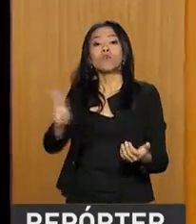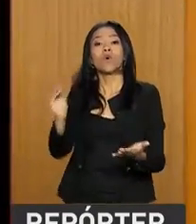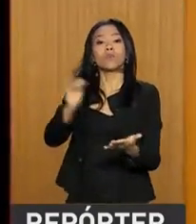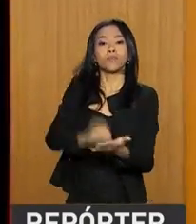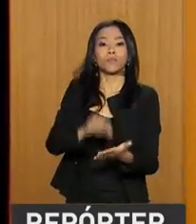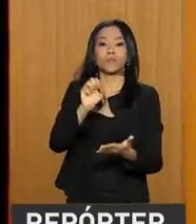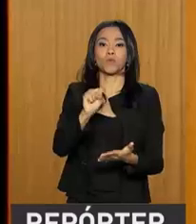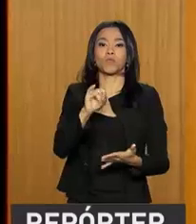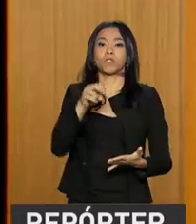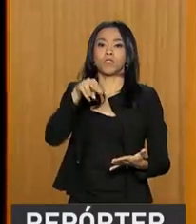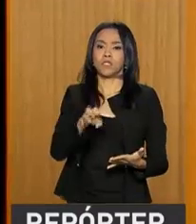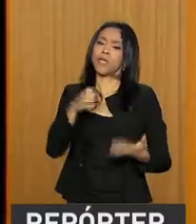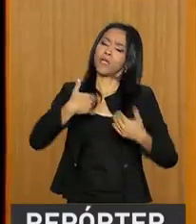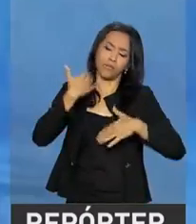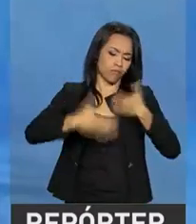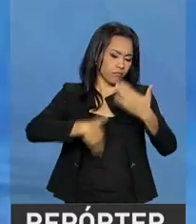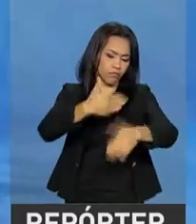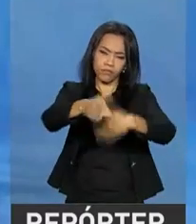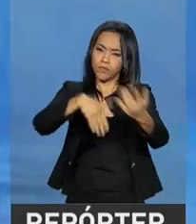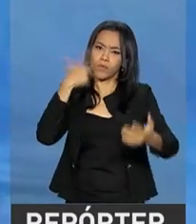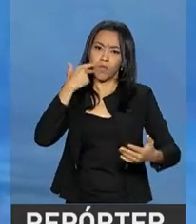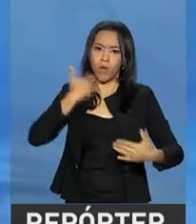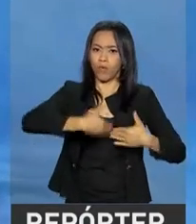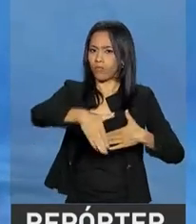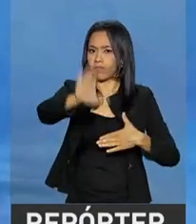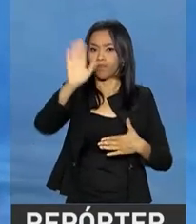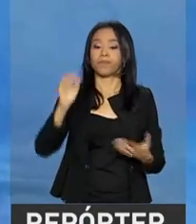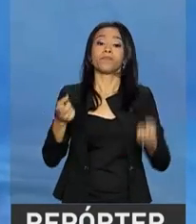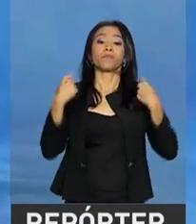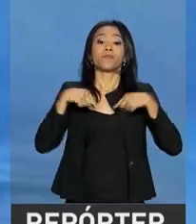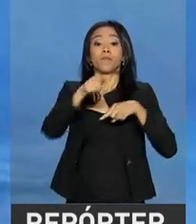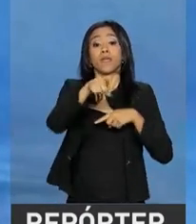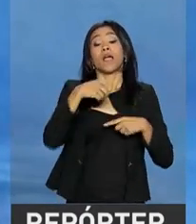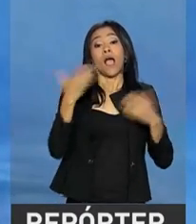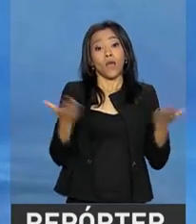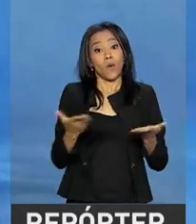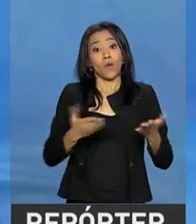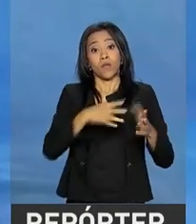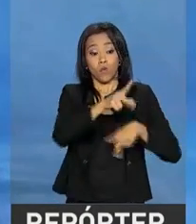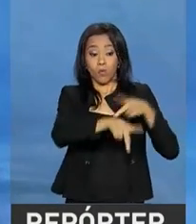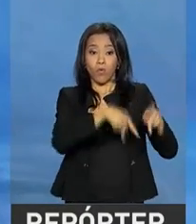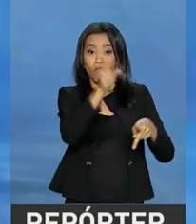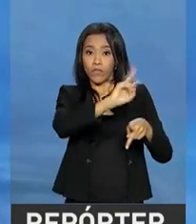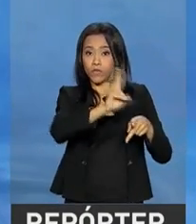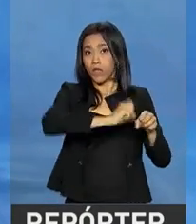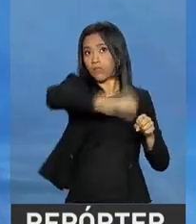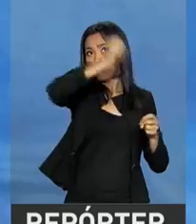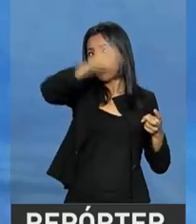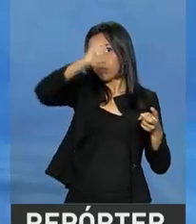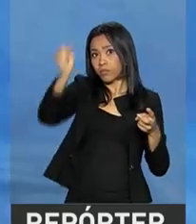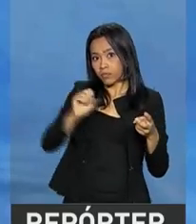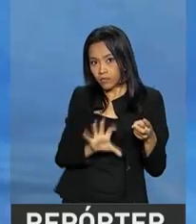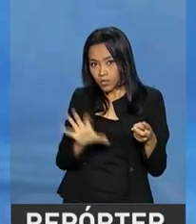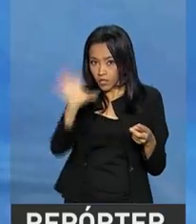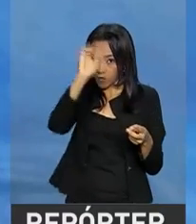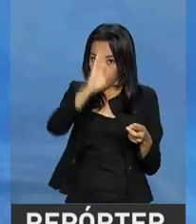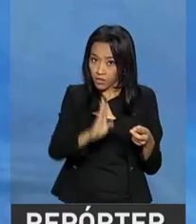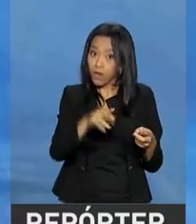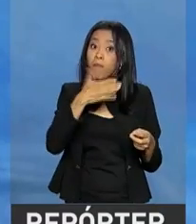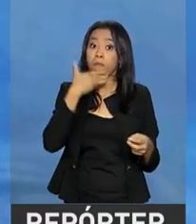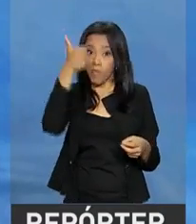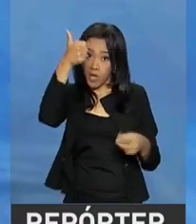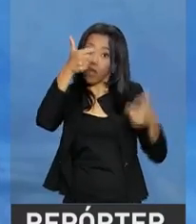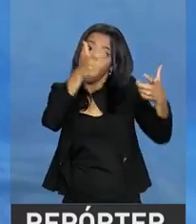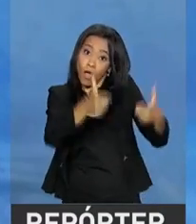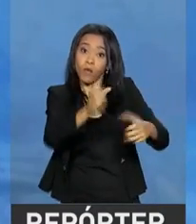a desenvolver a política normal. Com o início da distribuição dos imigrantes pelo país, a situação deve melhorar aqui em Boa Vista.